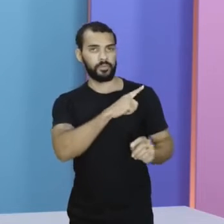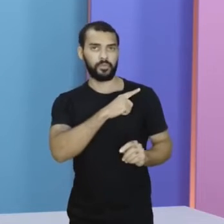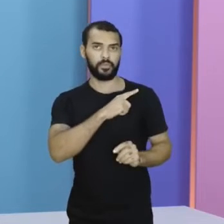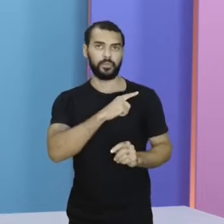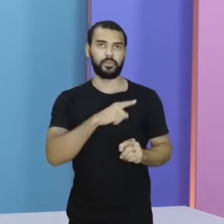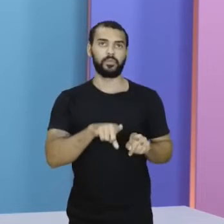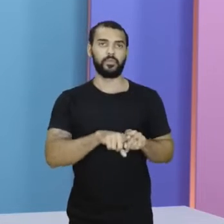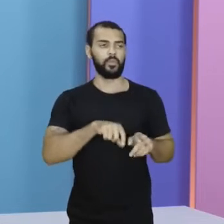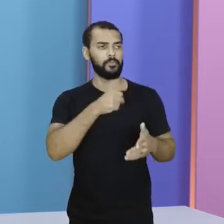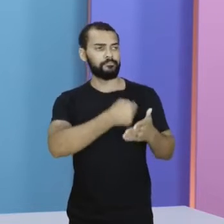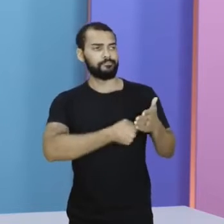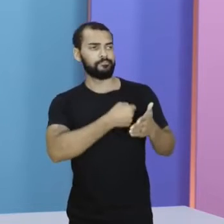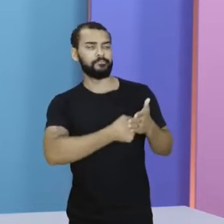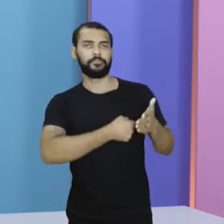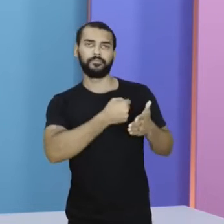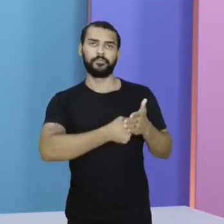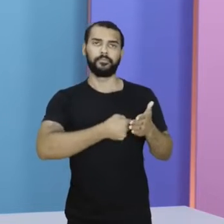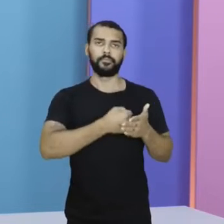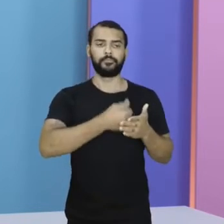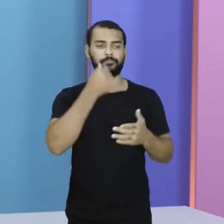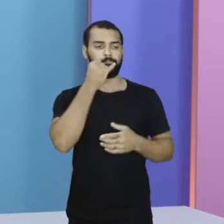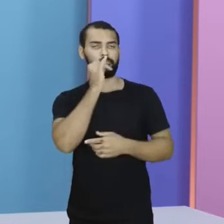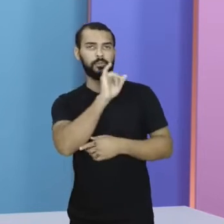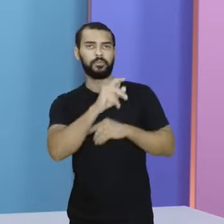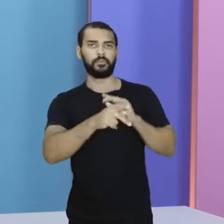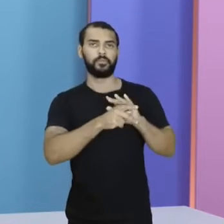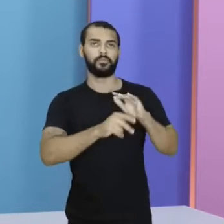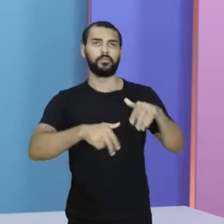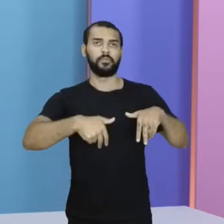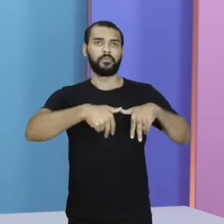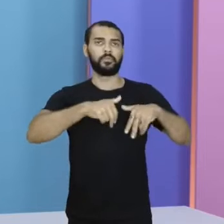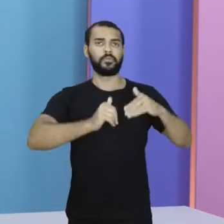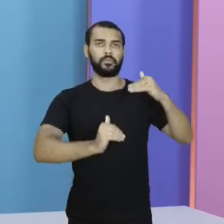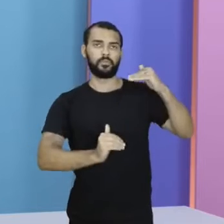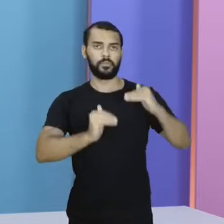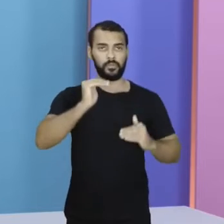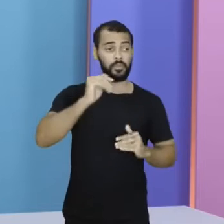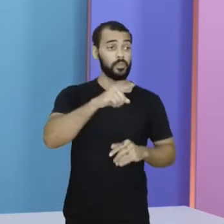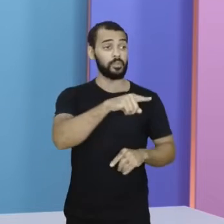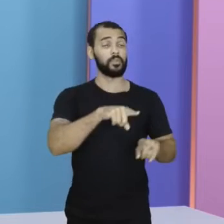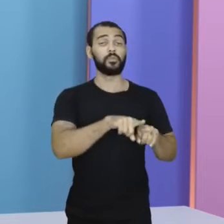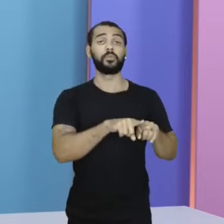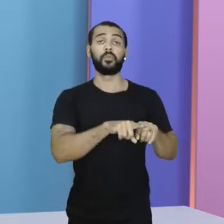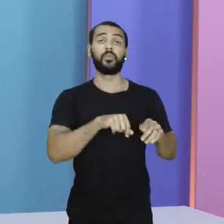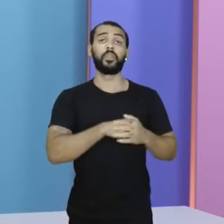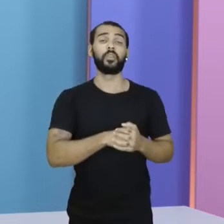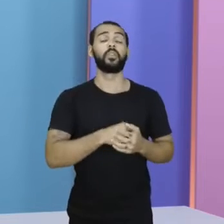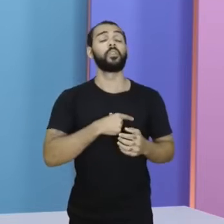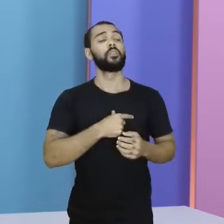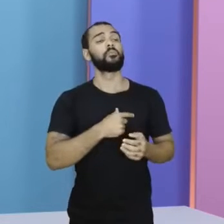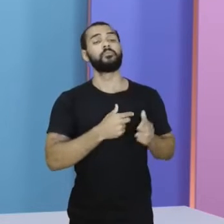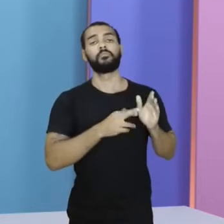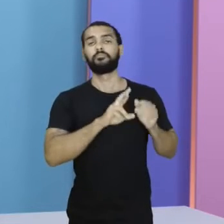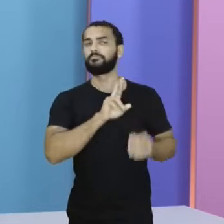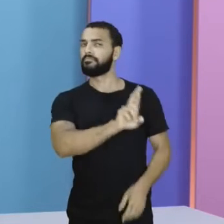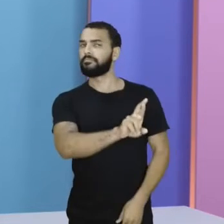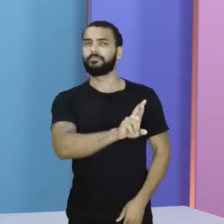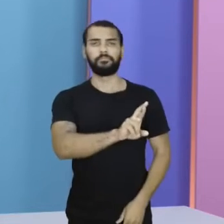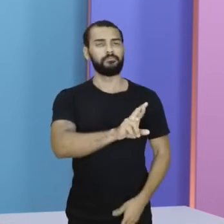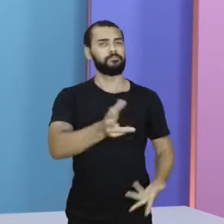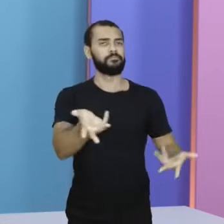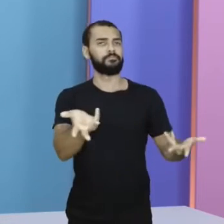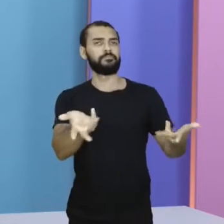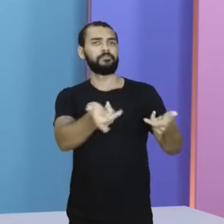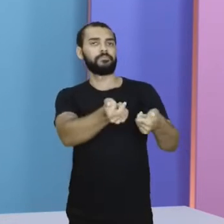no combate à desigualdade gigantesca que a gente tem, é esse partido que também tem essa representação brilhante e